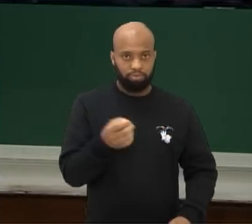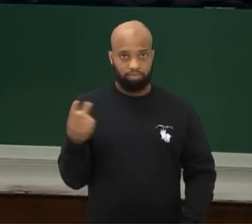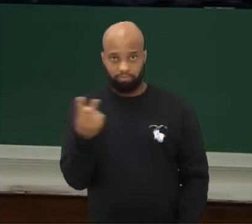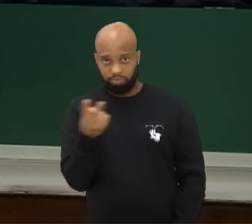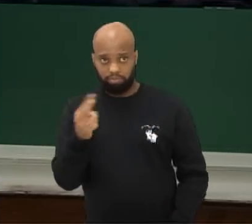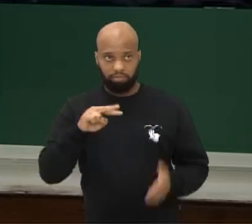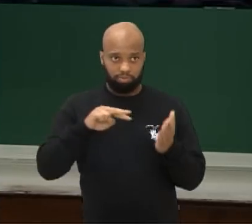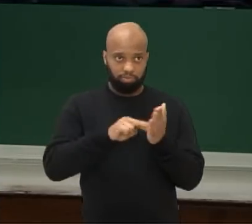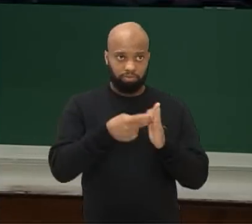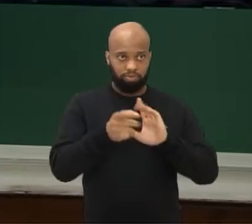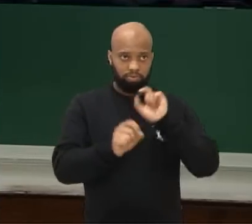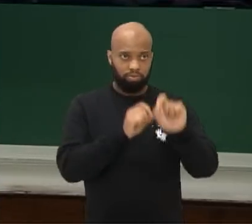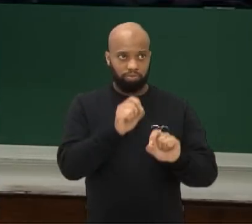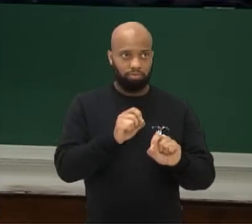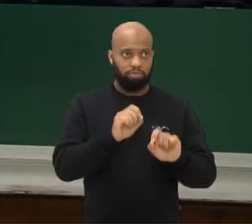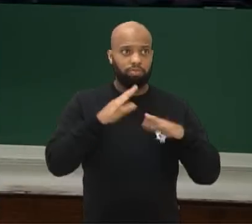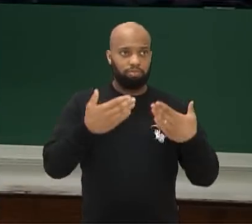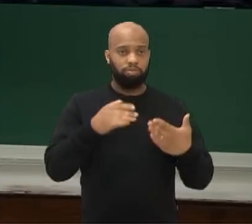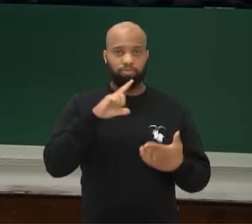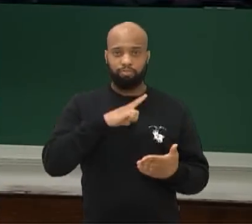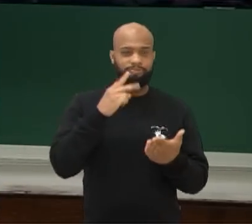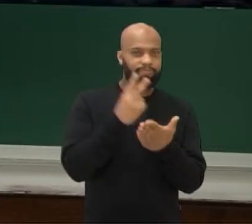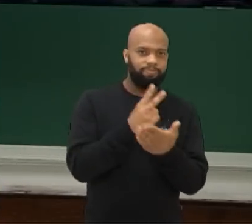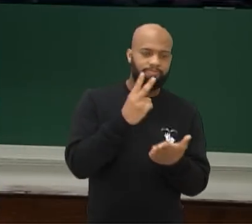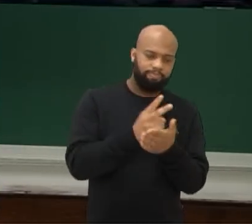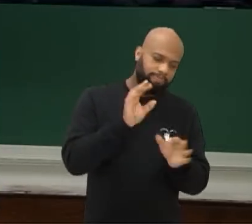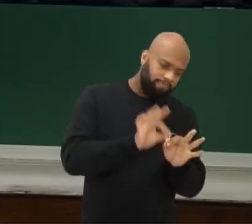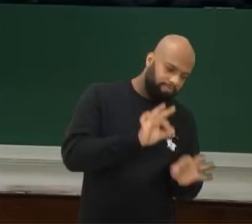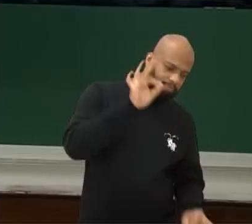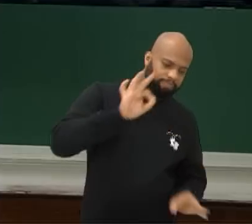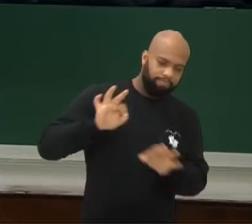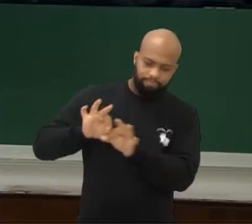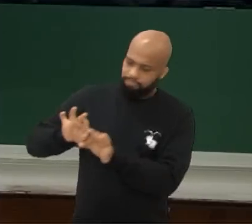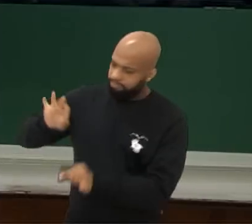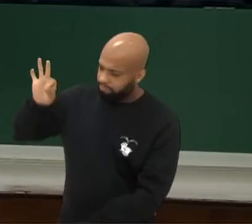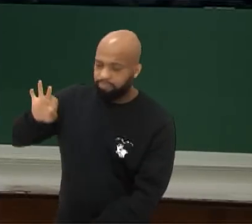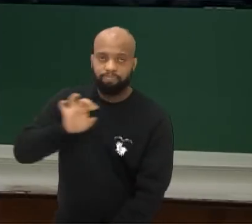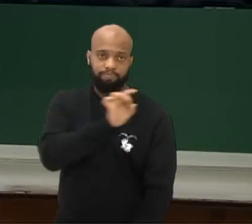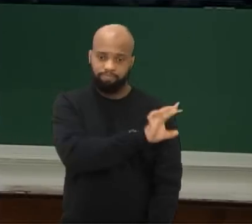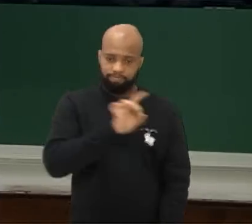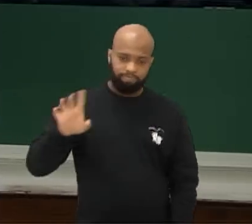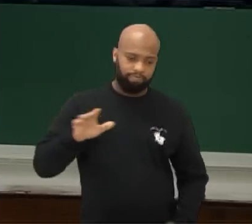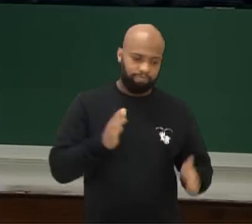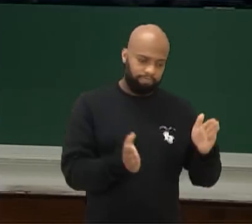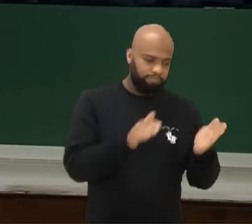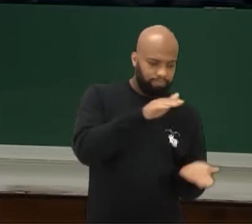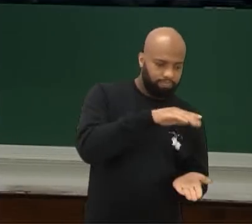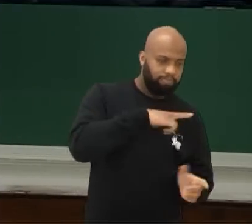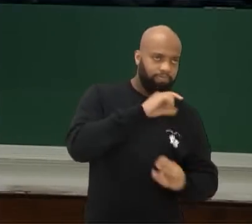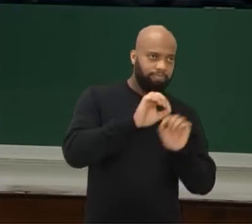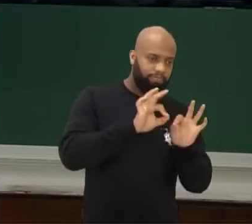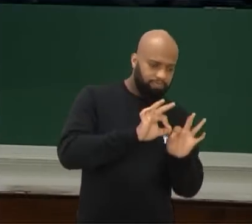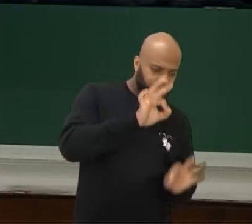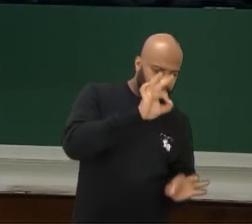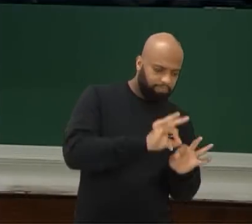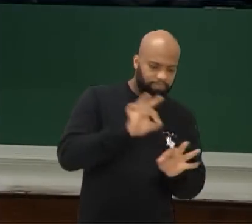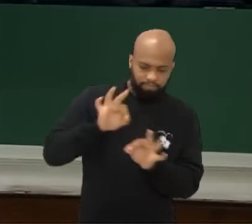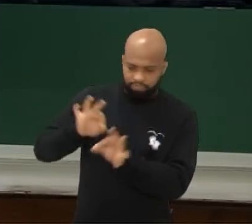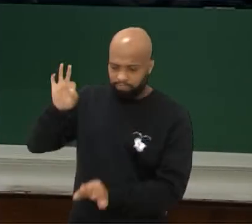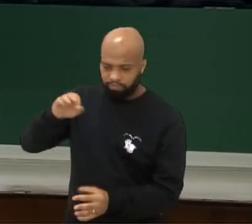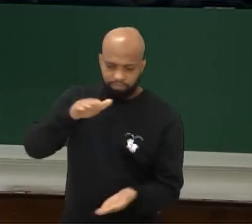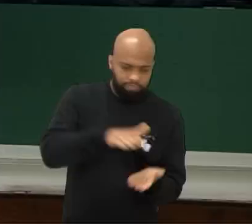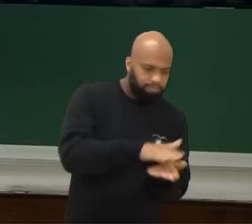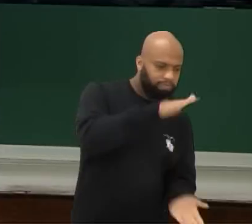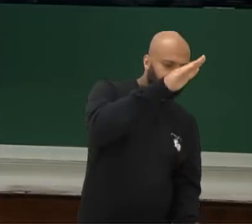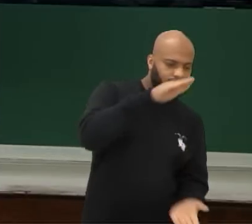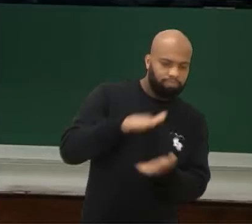Então, significa que como elas têm a mesma altura, certo? Cada caixa mede, cada altura, cada pilha